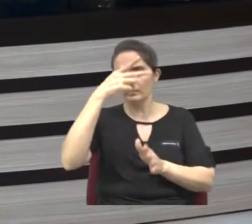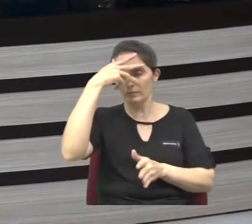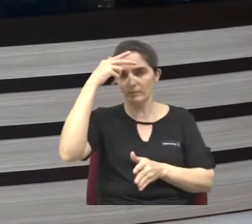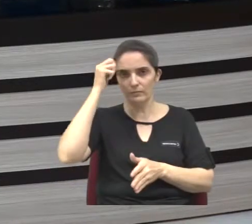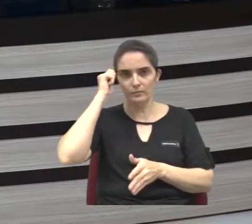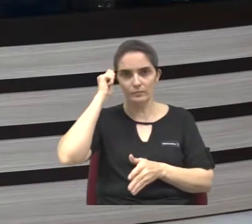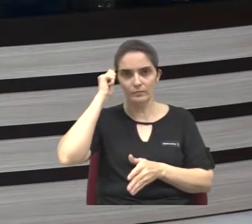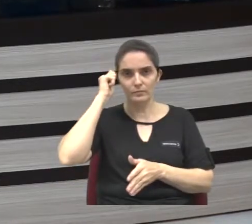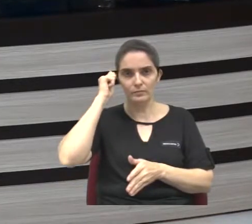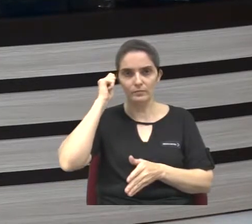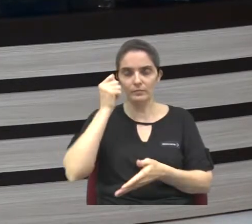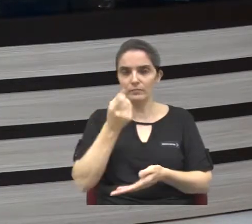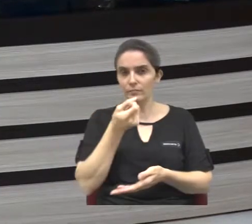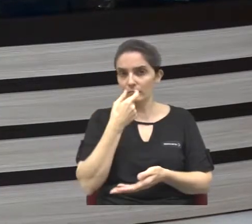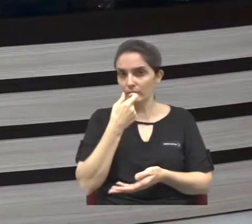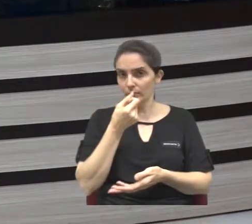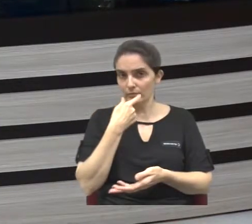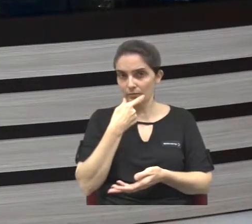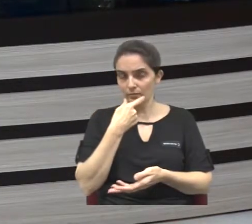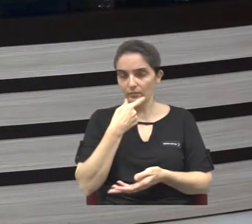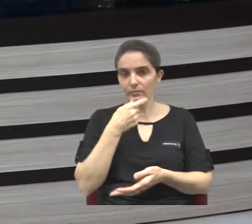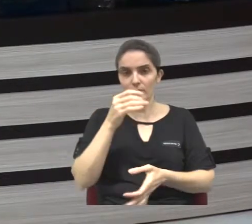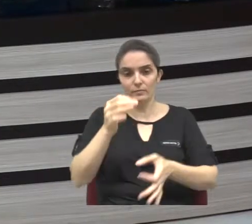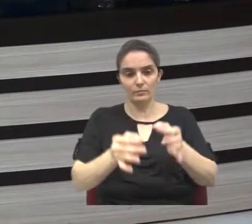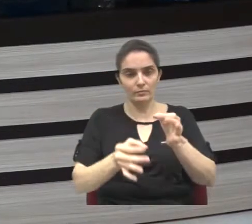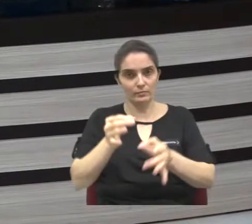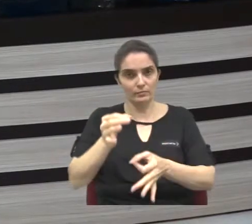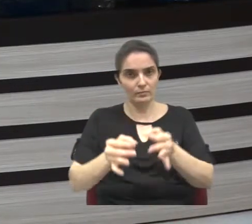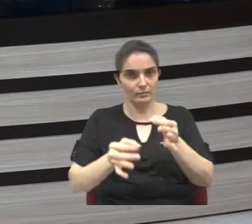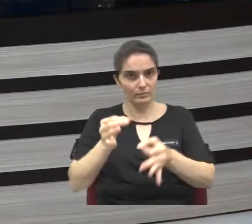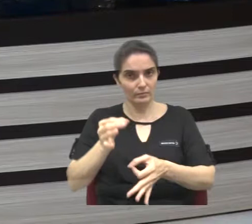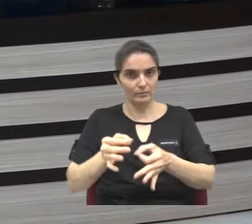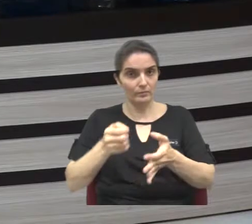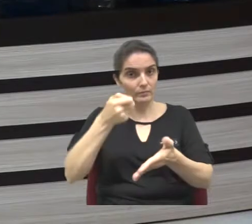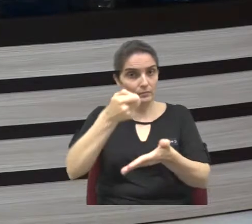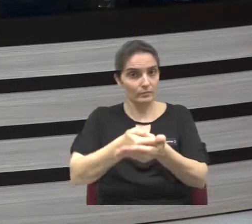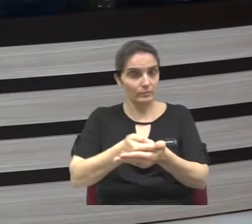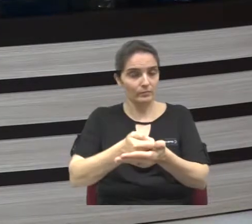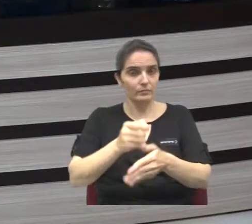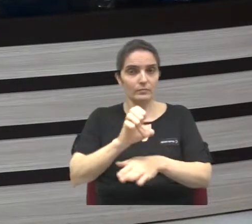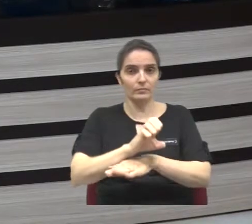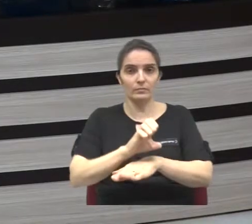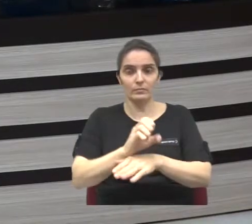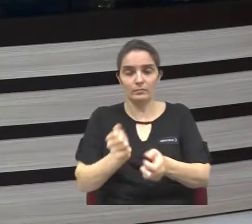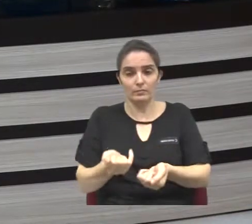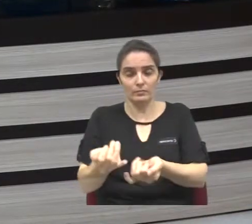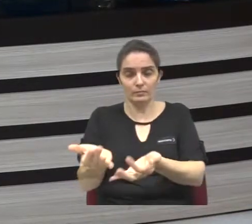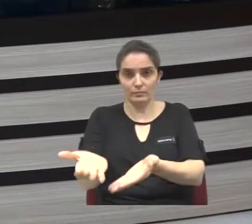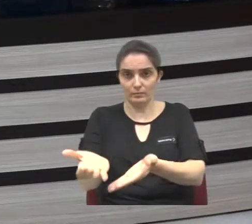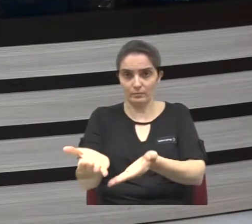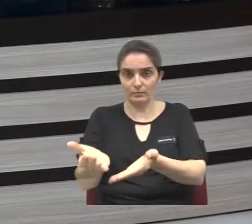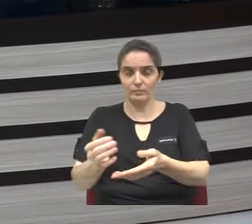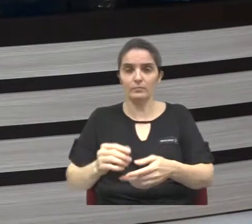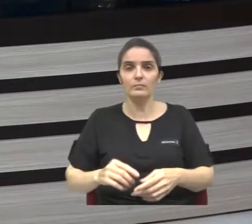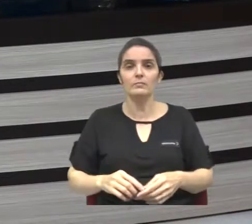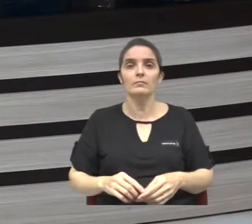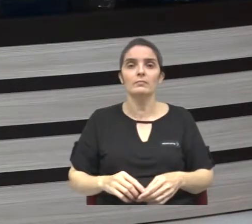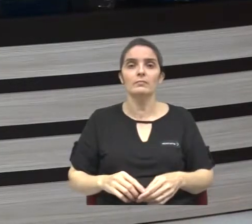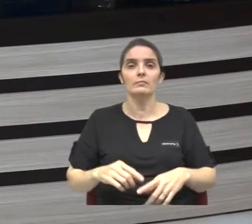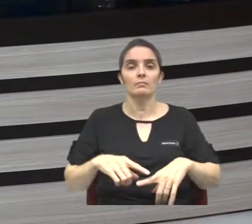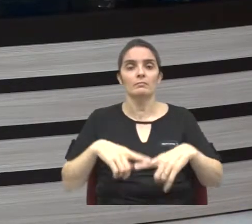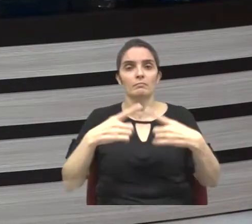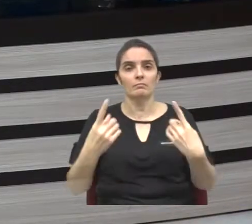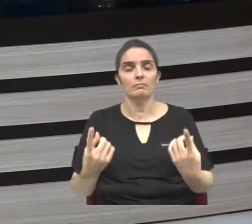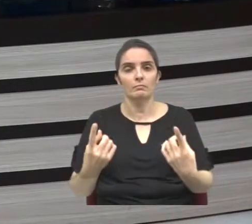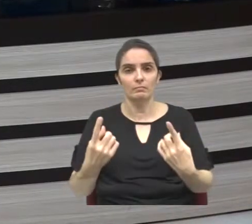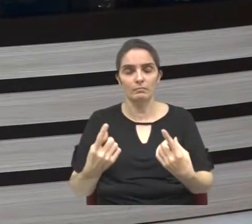remédios judicializados que são de obrigação do Estado, o alto custo, mas o município tem pago esta